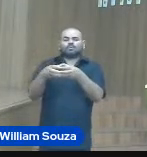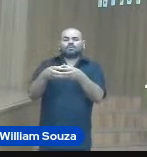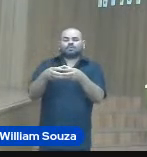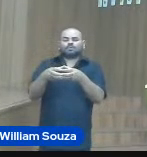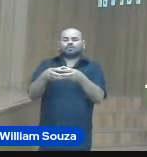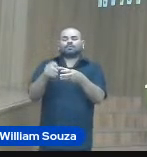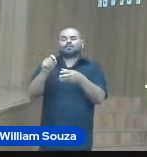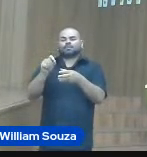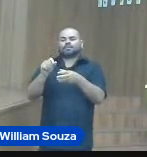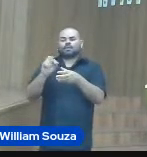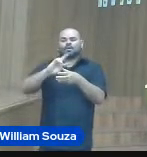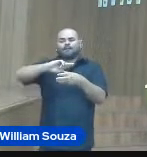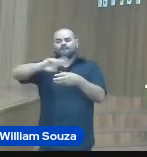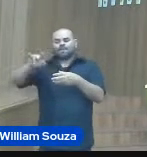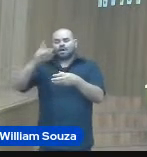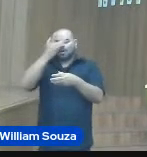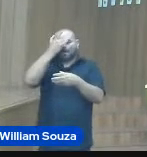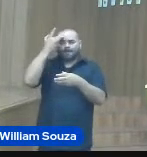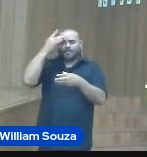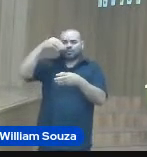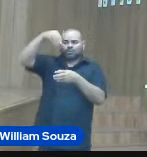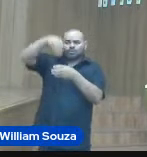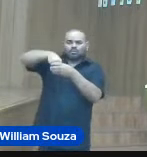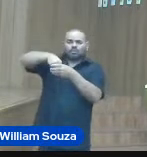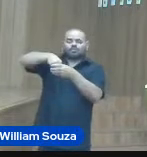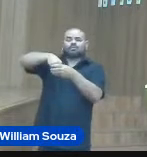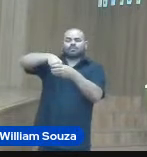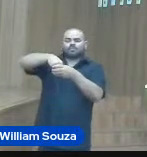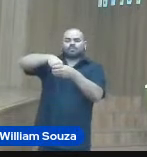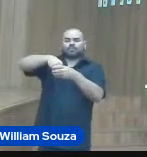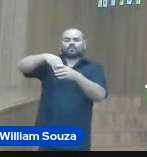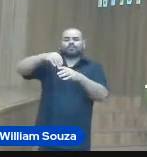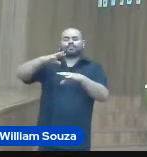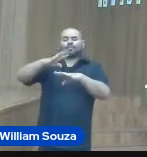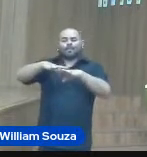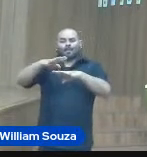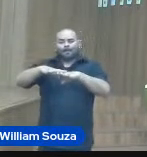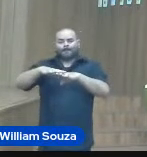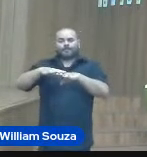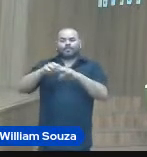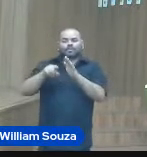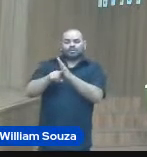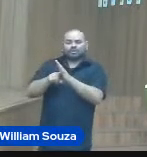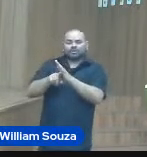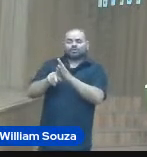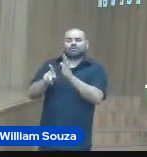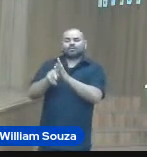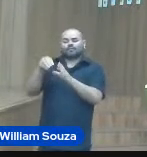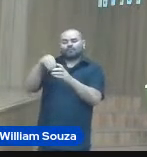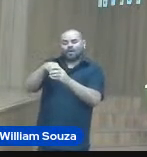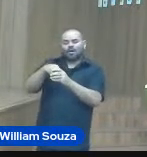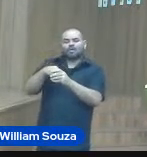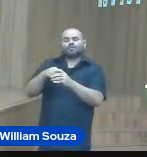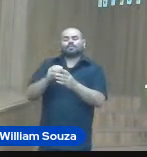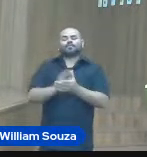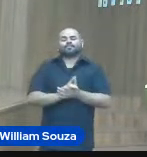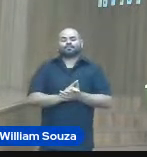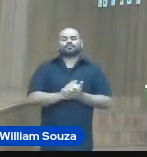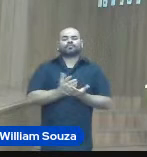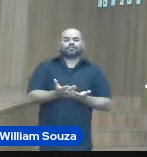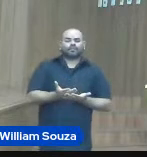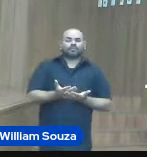abrigou vários matemáticos diferentes em várias épocas. Tá? E aí, essa visão do Bourbaki, essa